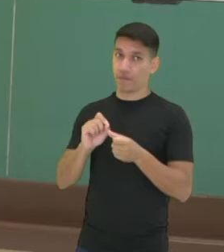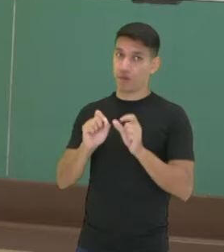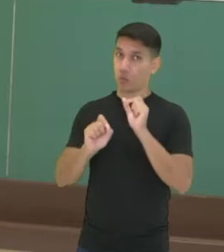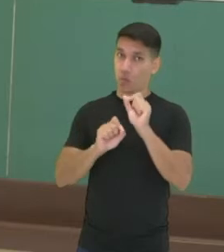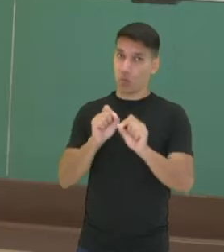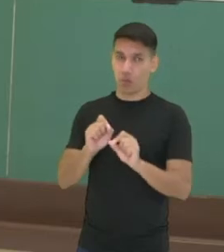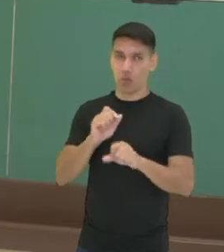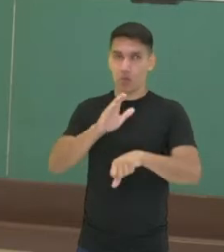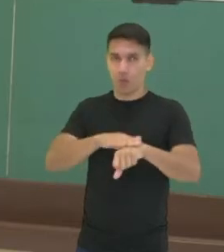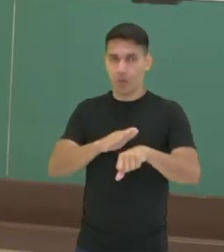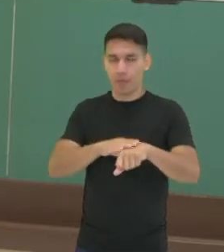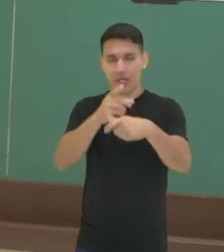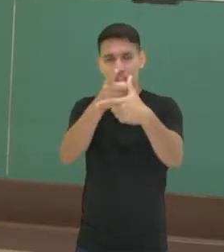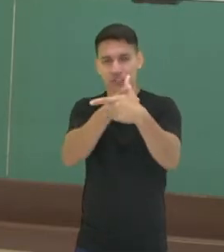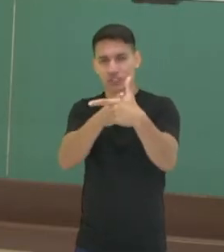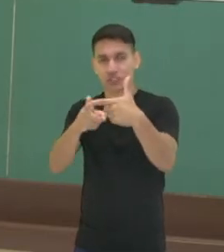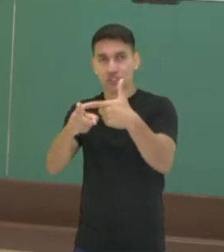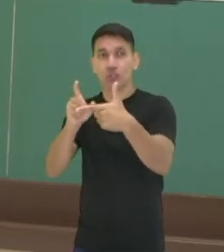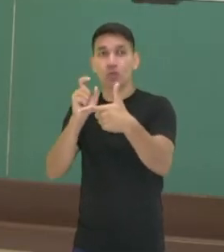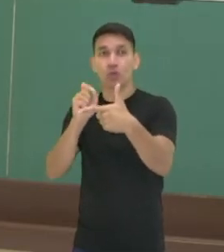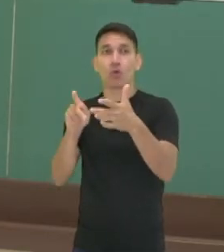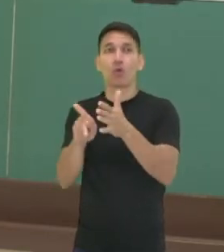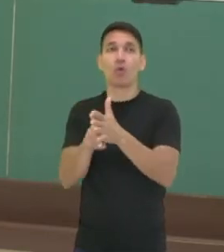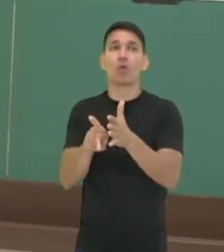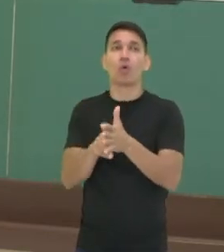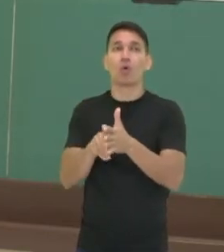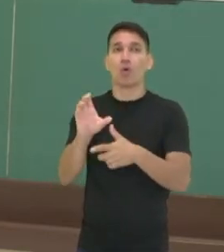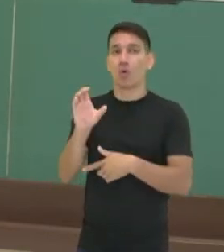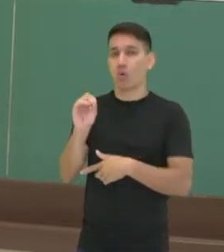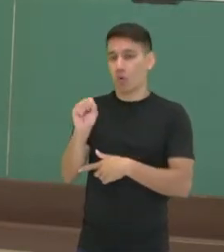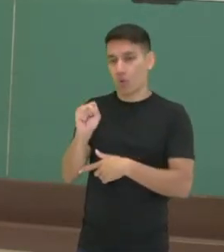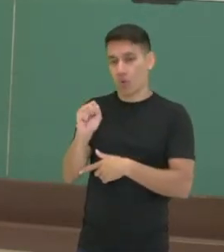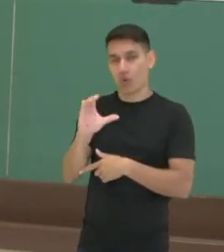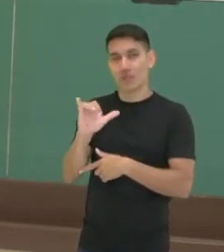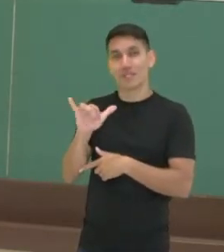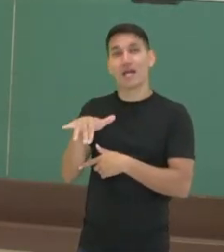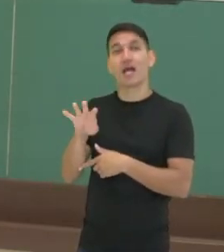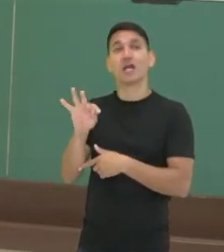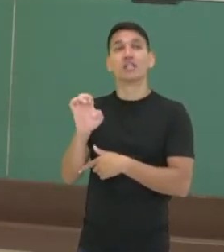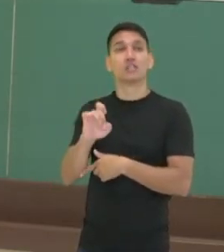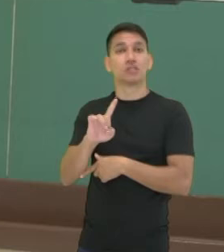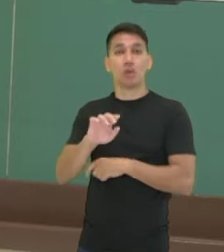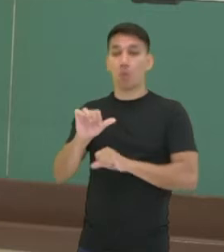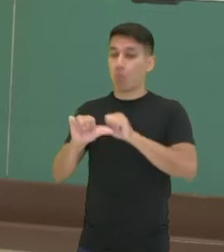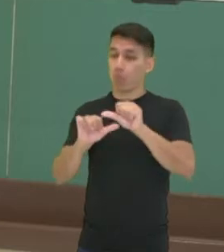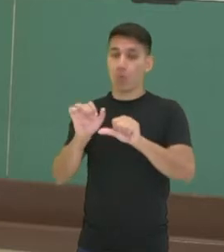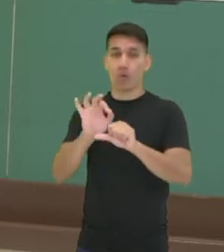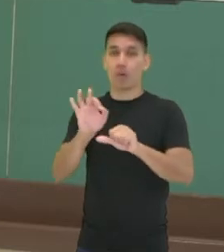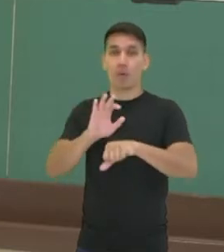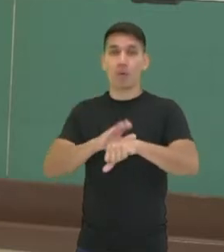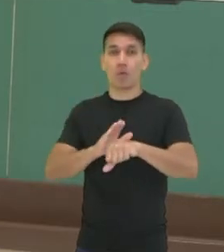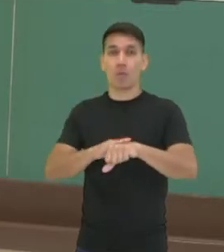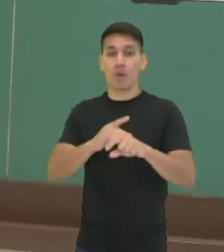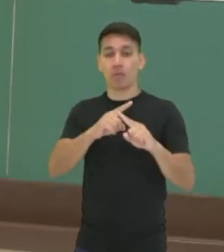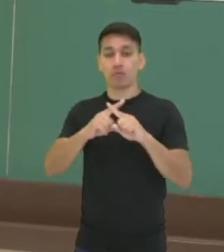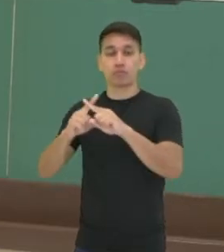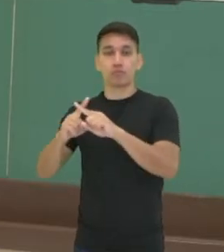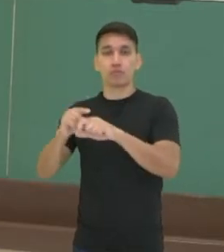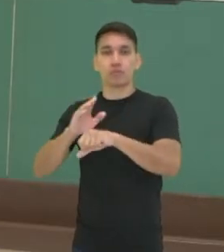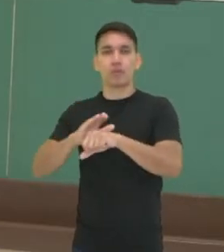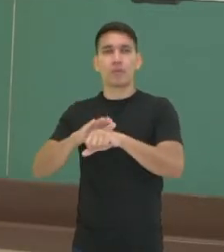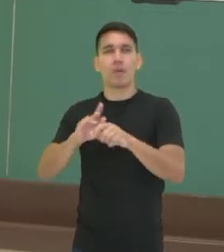numa divisão, né? O quociente, ele não se altera quando multiplicamos ali, que nós chamamos o dividendo e o